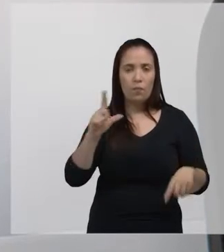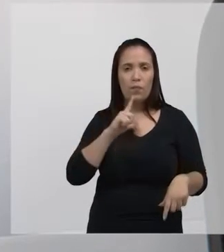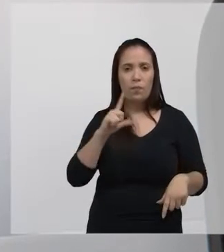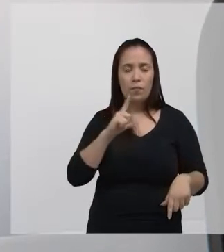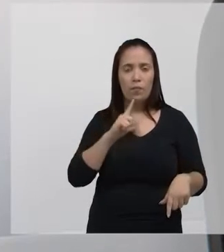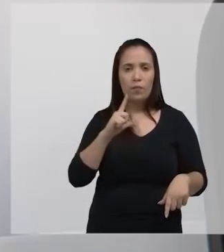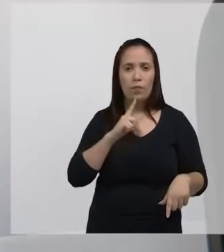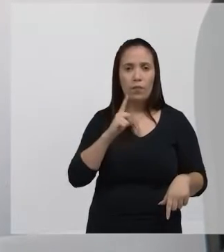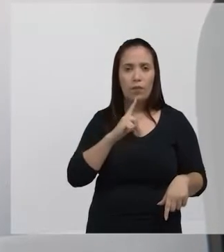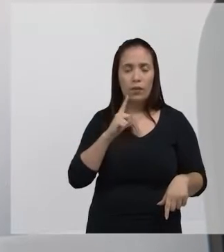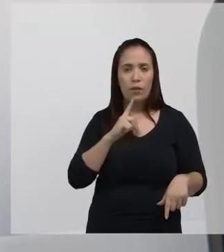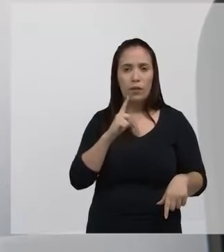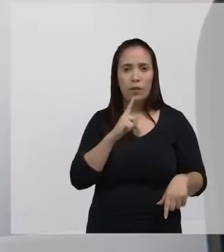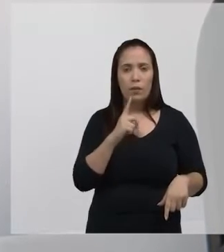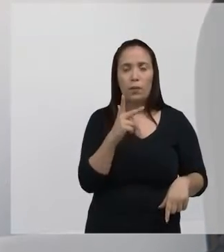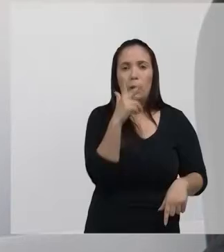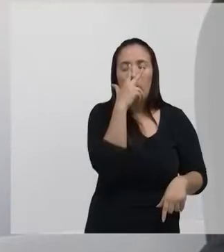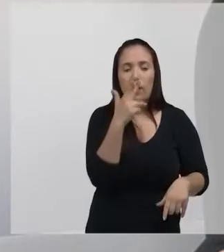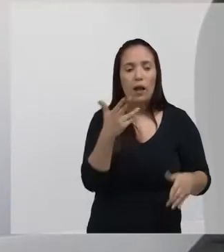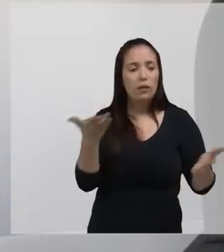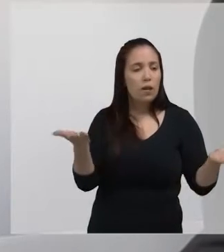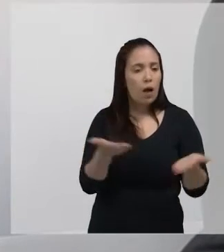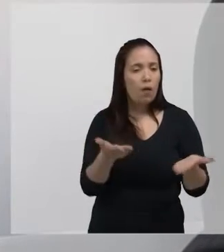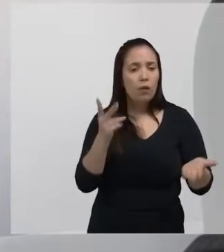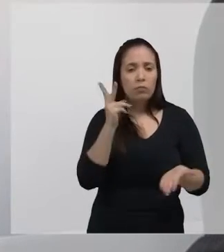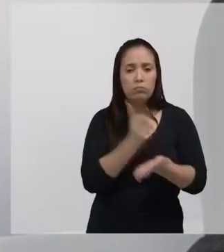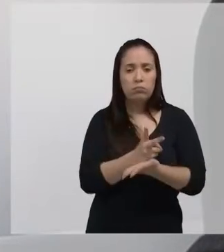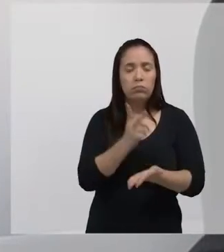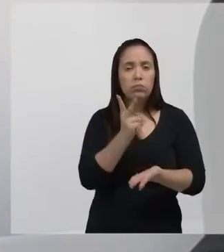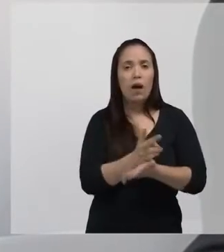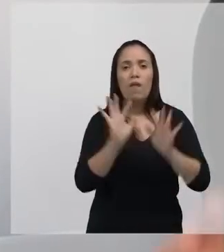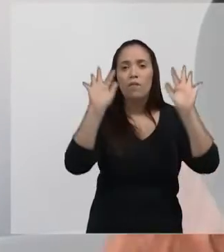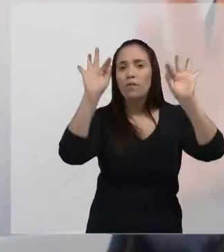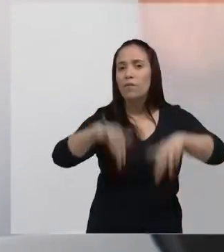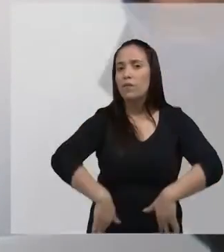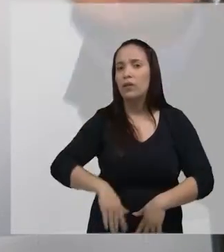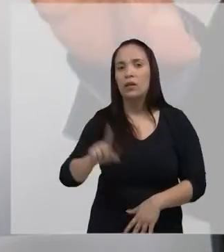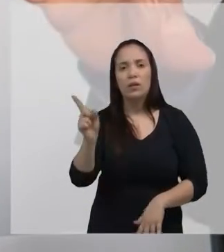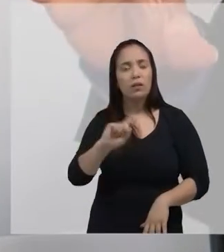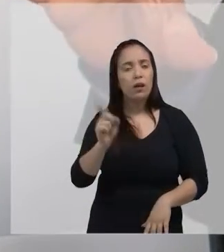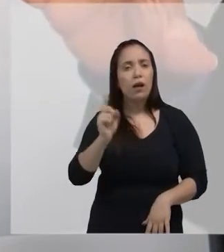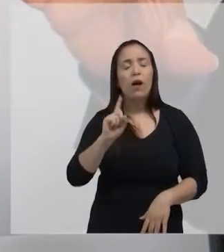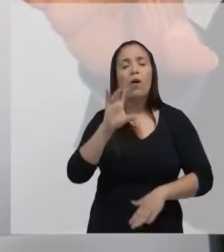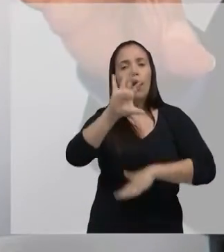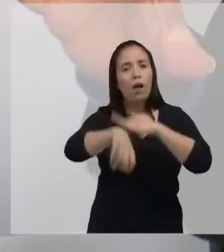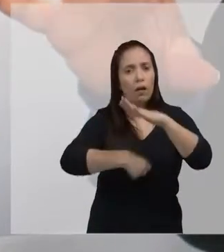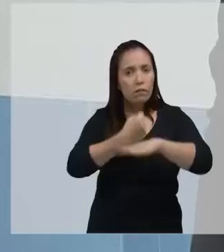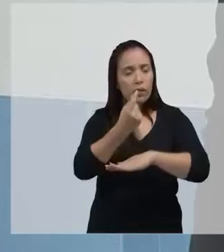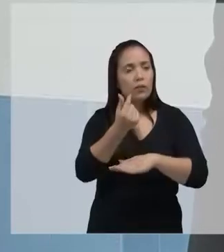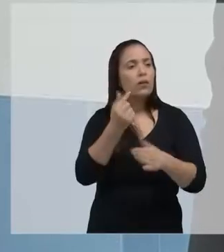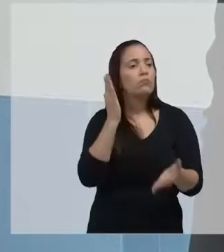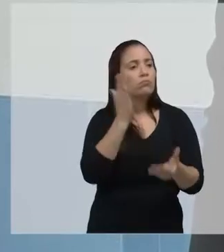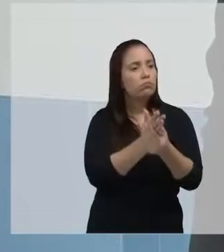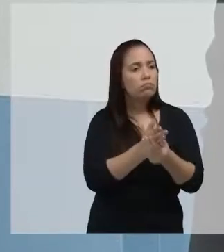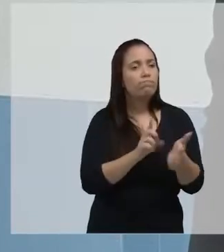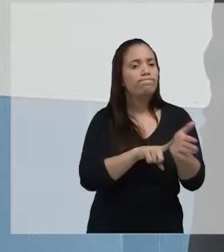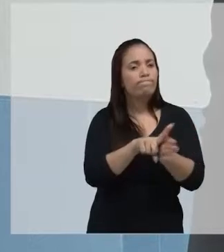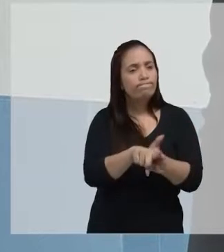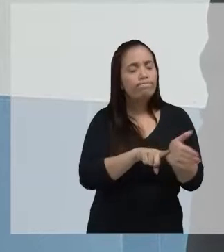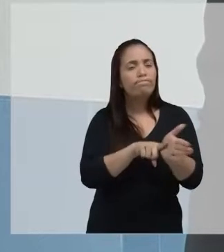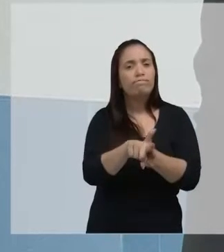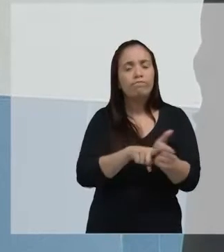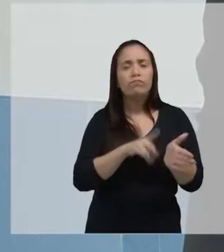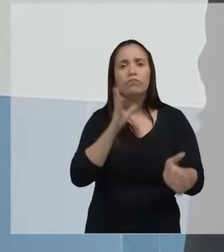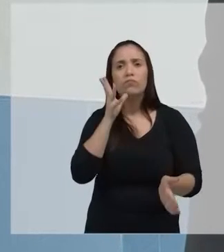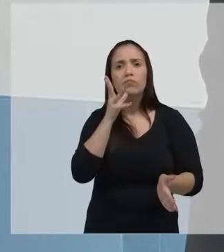meio e fim, parece que só tem meio agora. Não tem fim. O fim dele está muito distante. Boa colocação, Luiz.